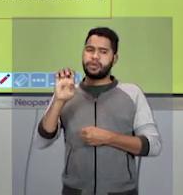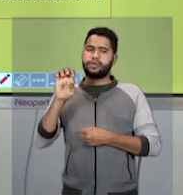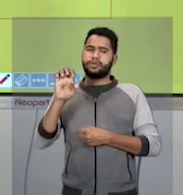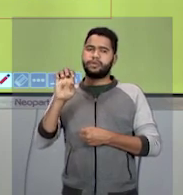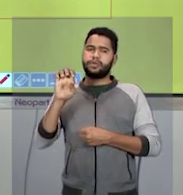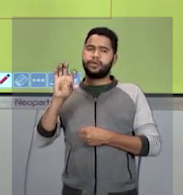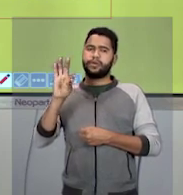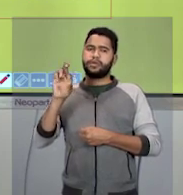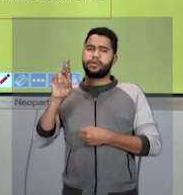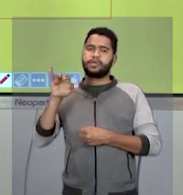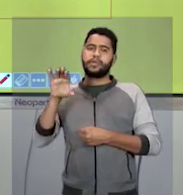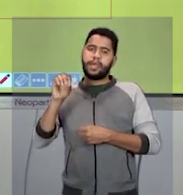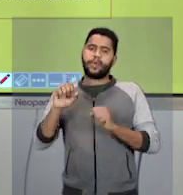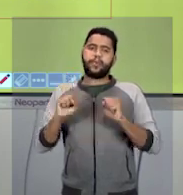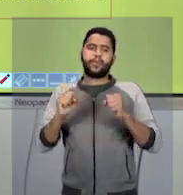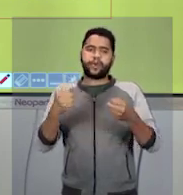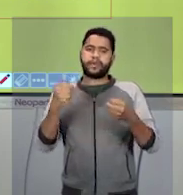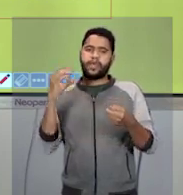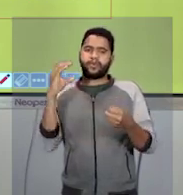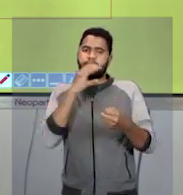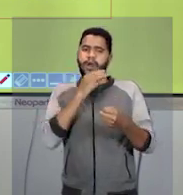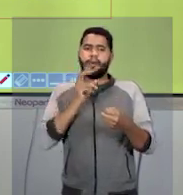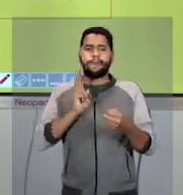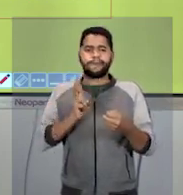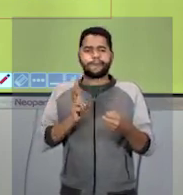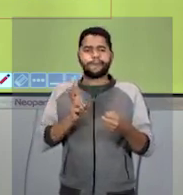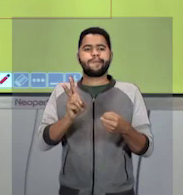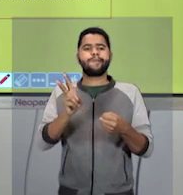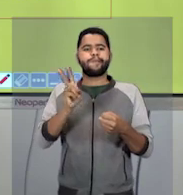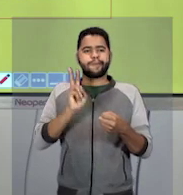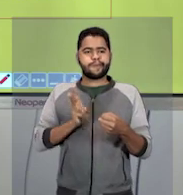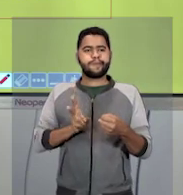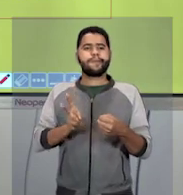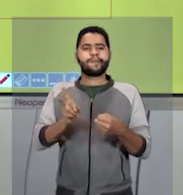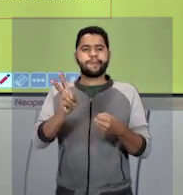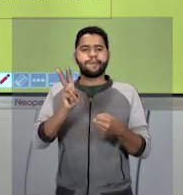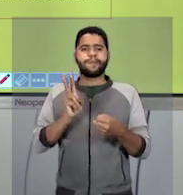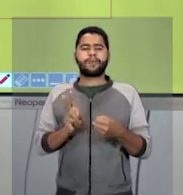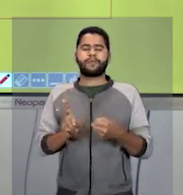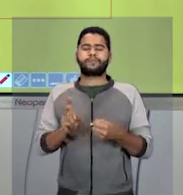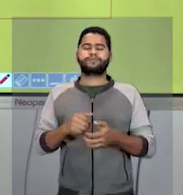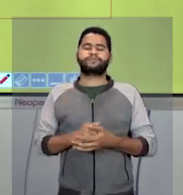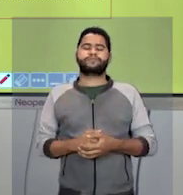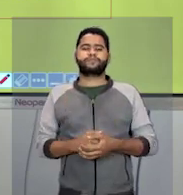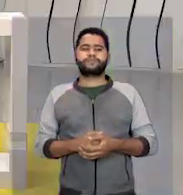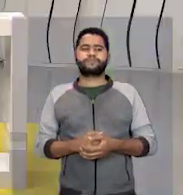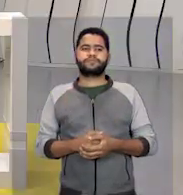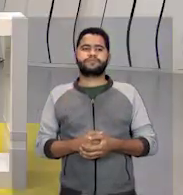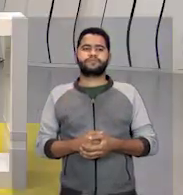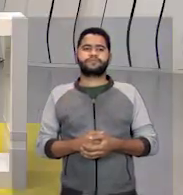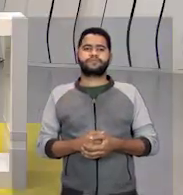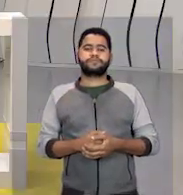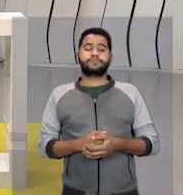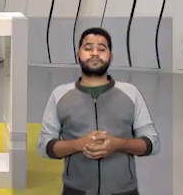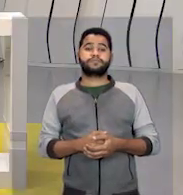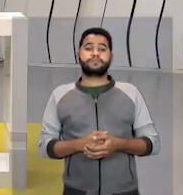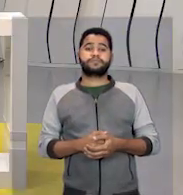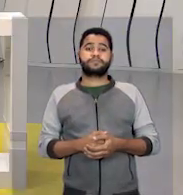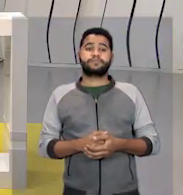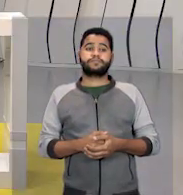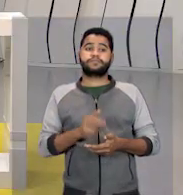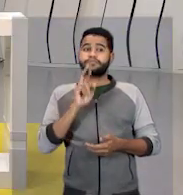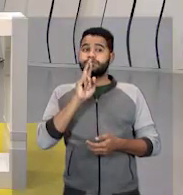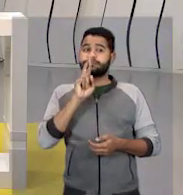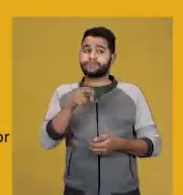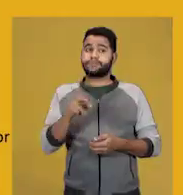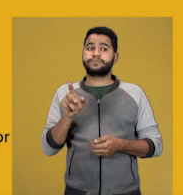que os casacos de lã são ótimos para nos manter aquecidos no inverno. A resposta,